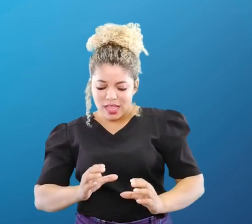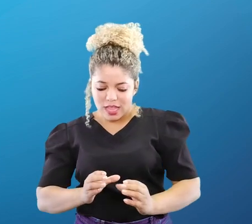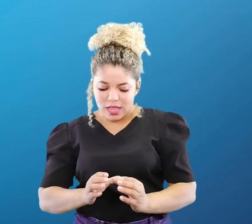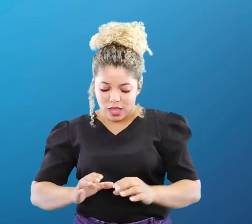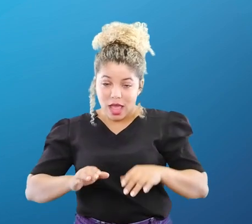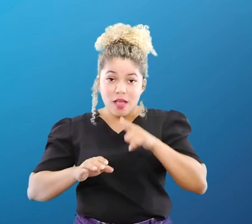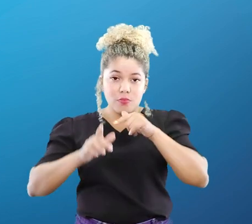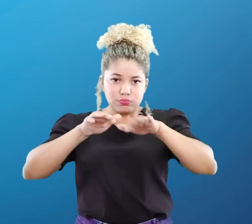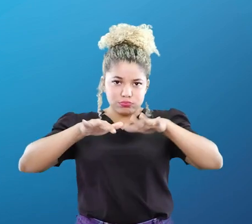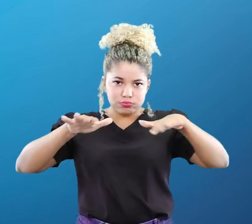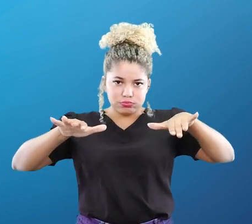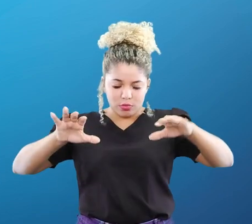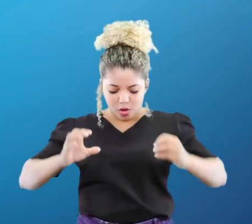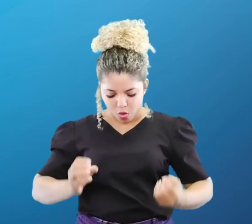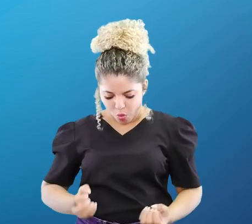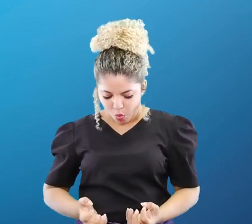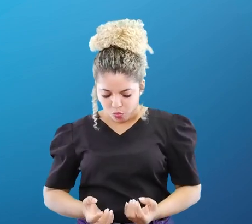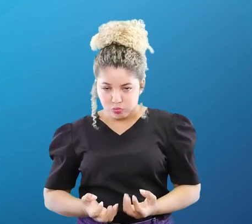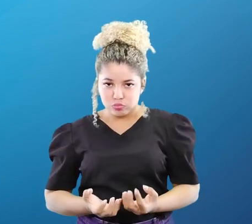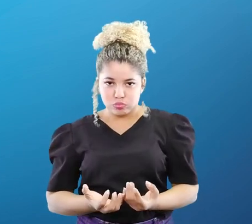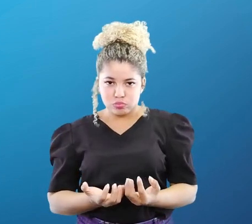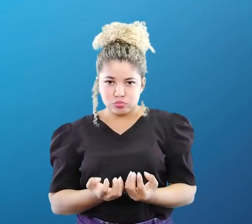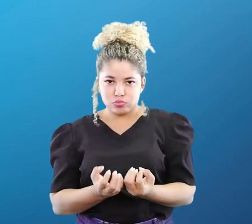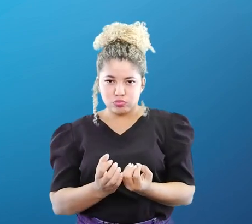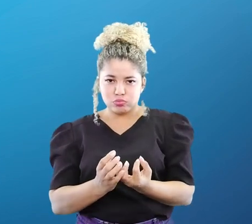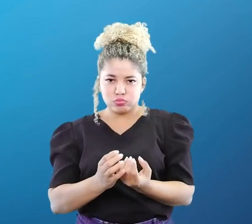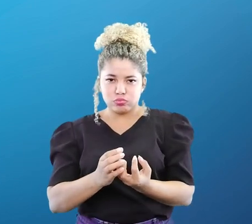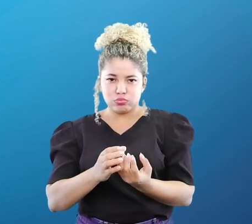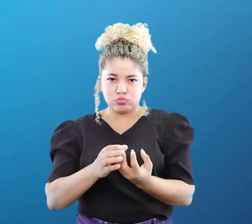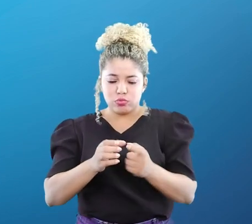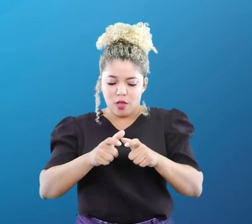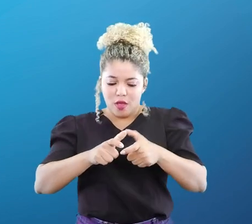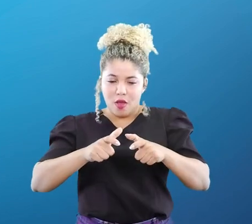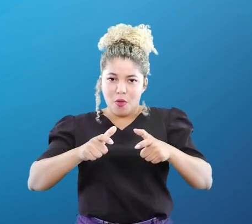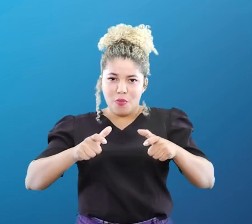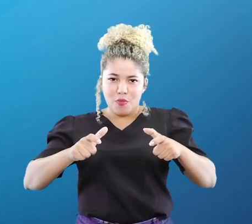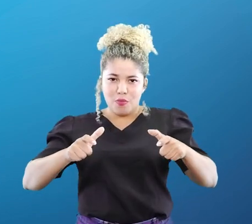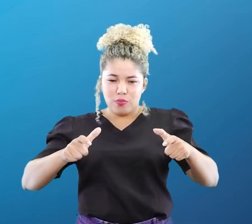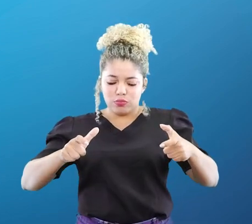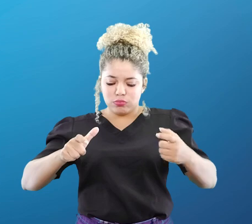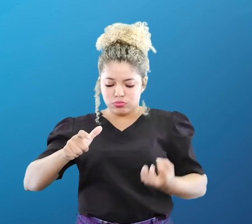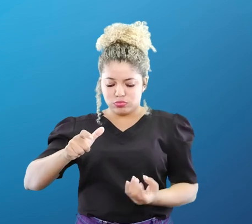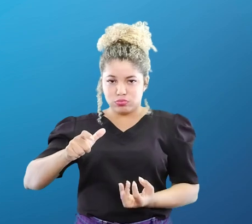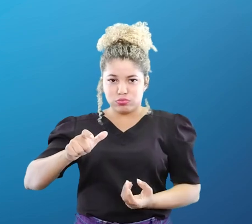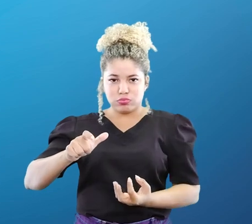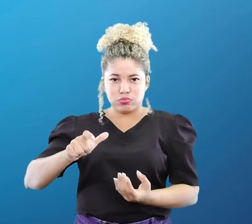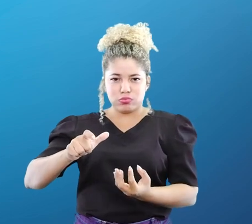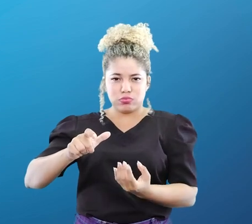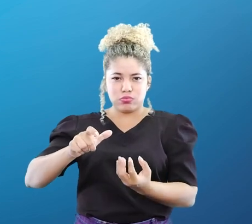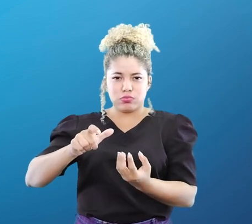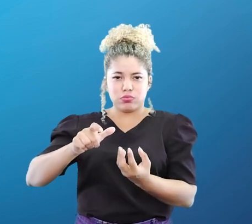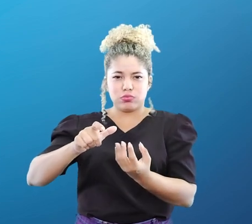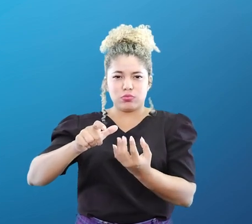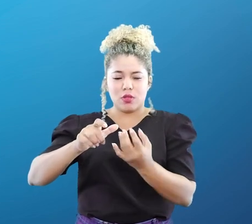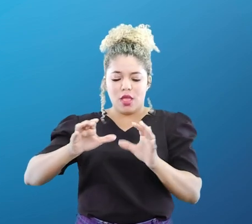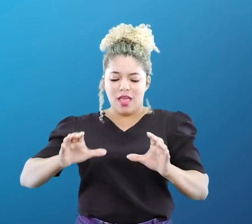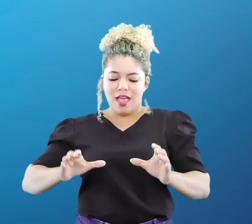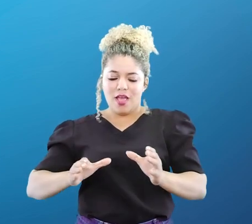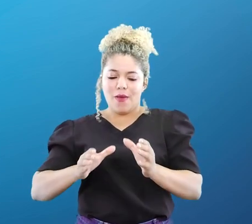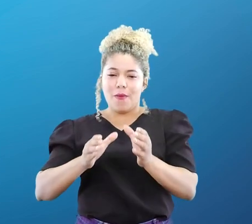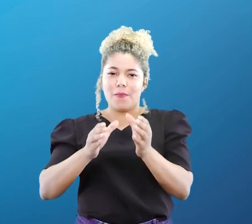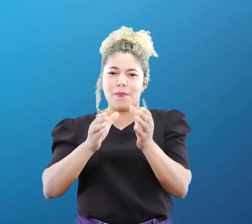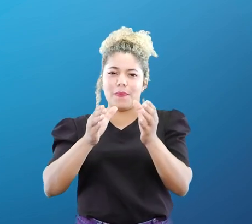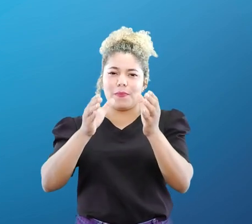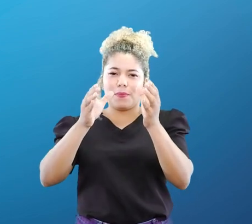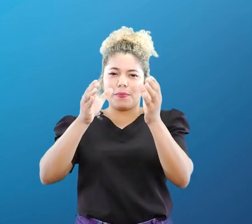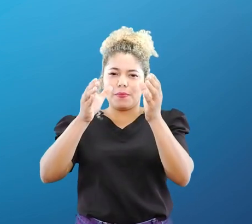mar. Seguidas erupções aumentam o tamanho do vulcão submerso. E por último nós temos o vulcão que